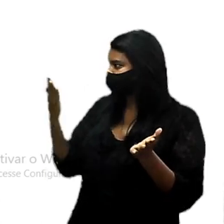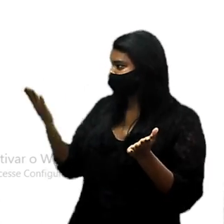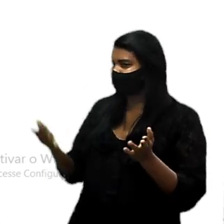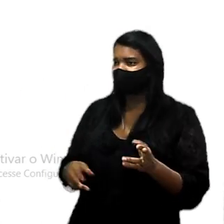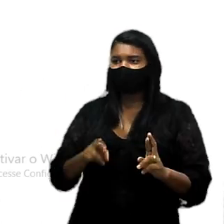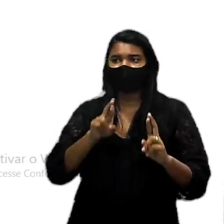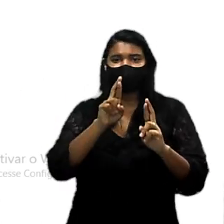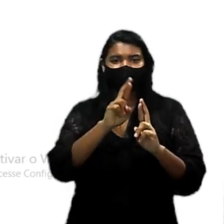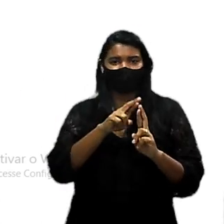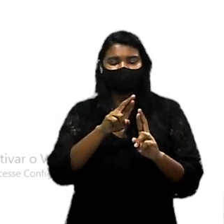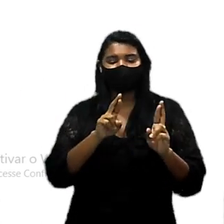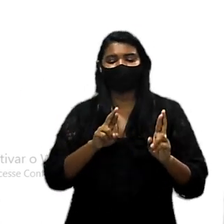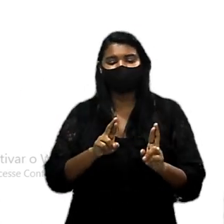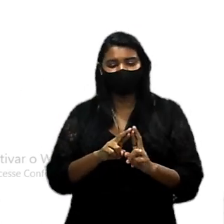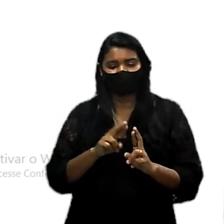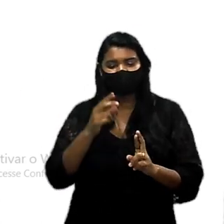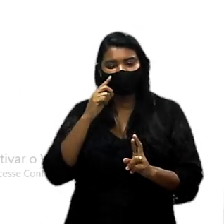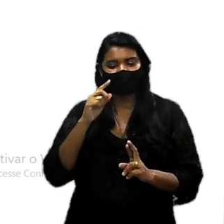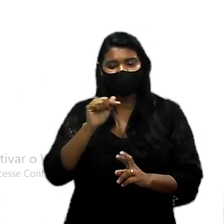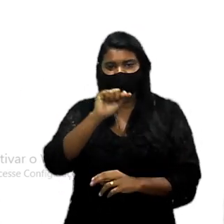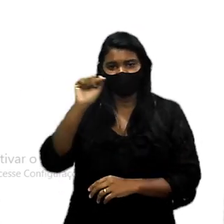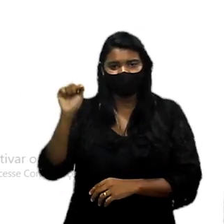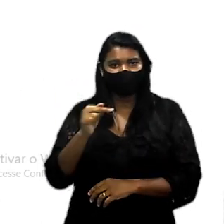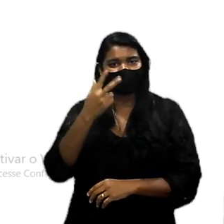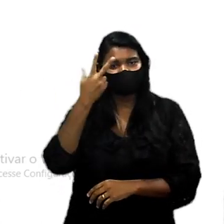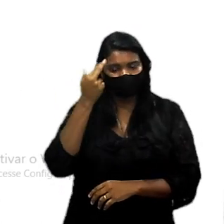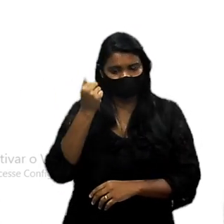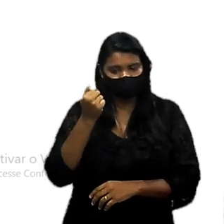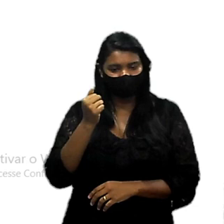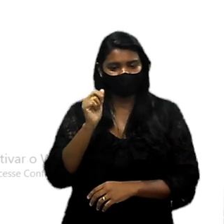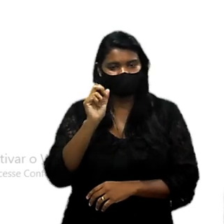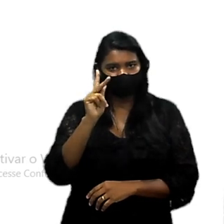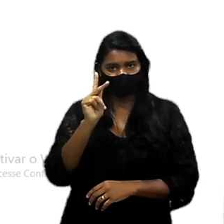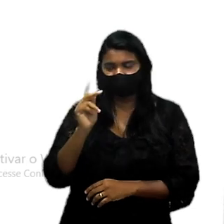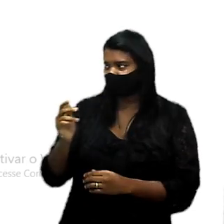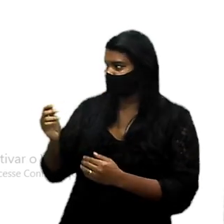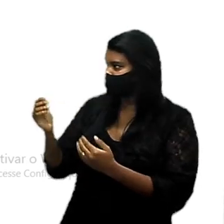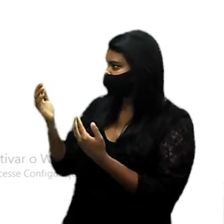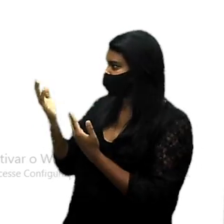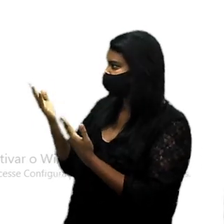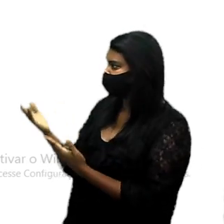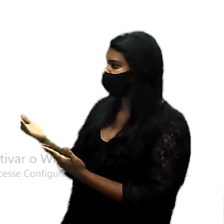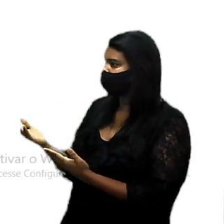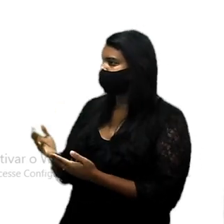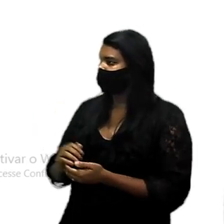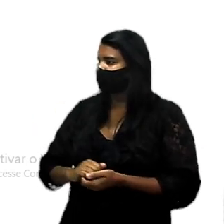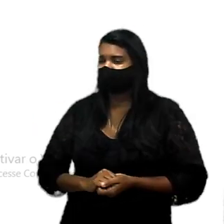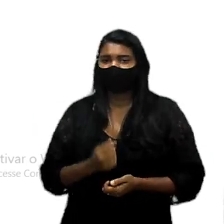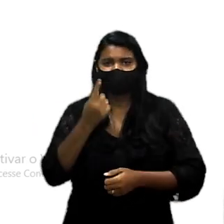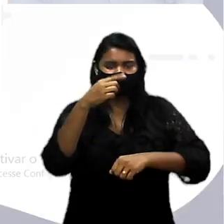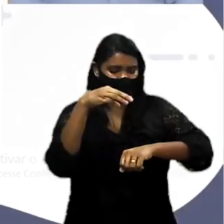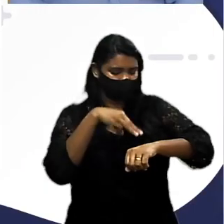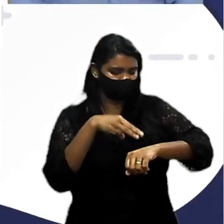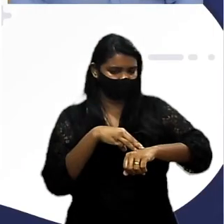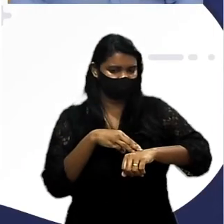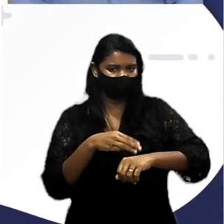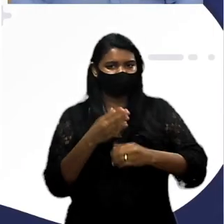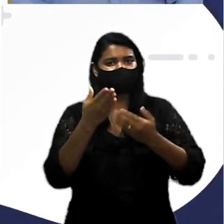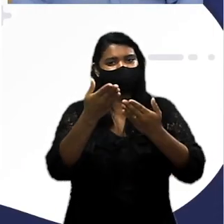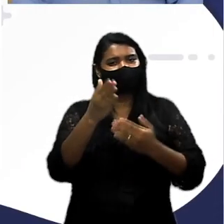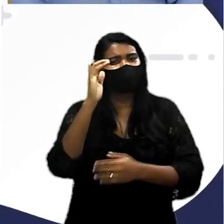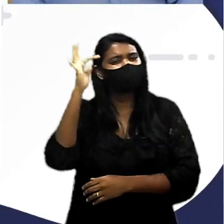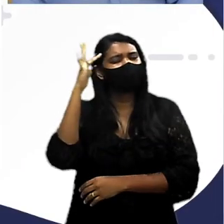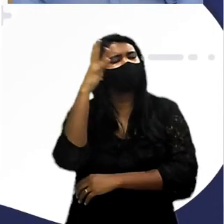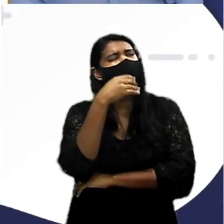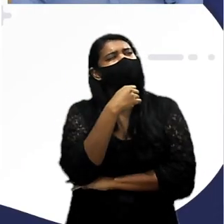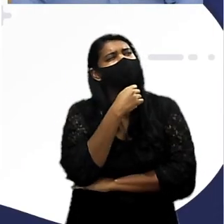é permitido voltar sobre o mesmo segmento de reta, tá certo? Vou dar aí um minutinho só para vocês